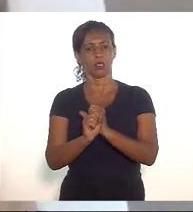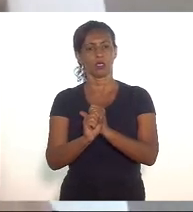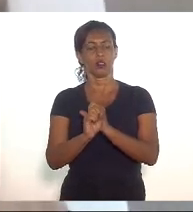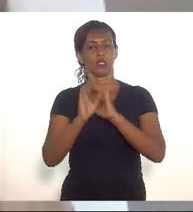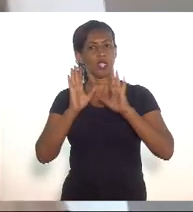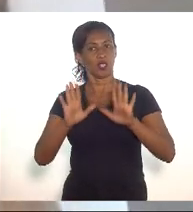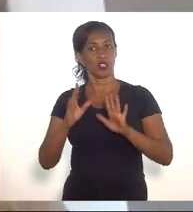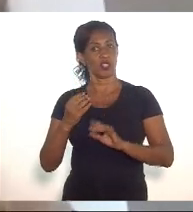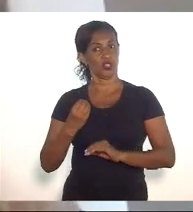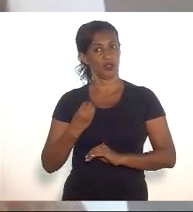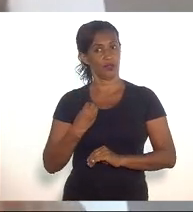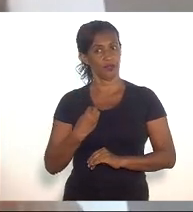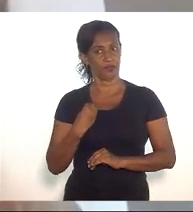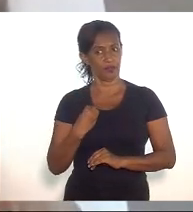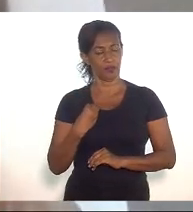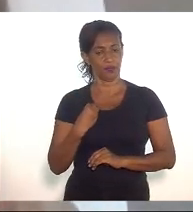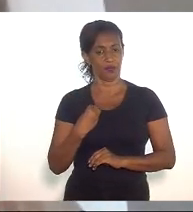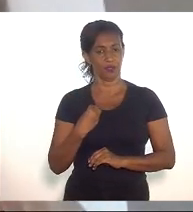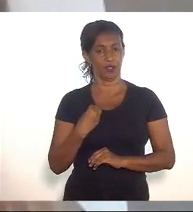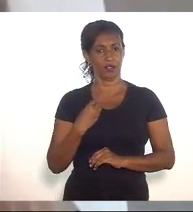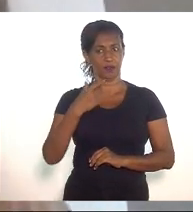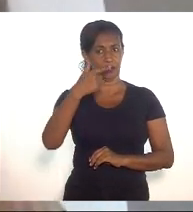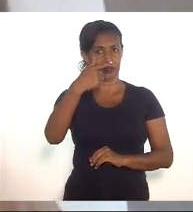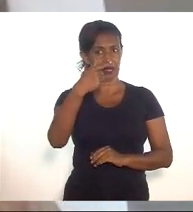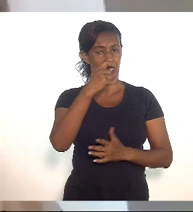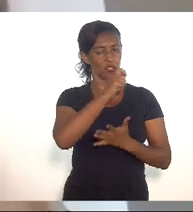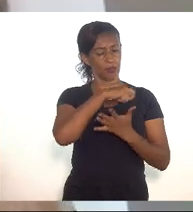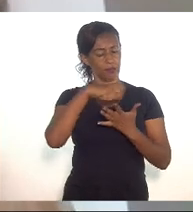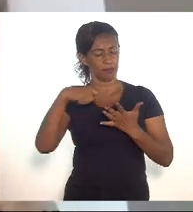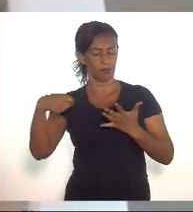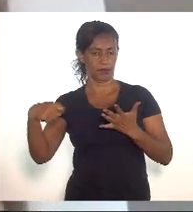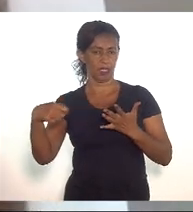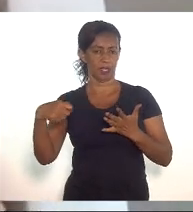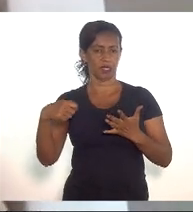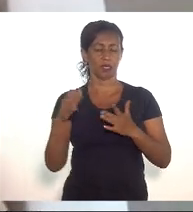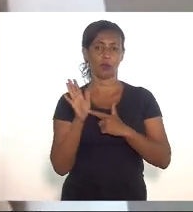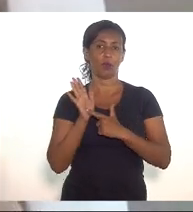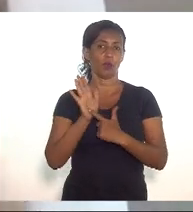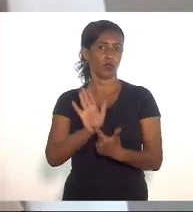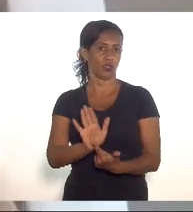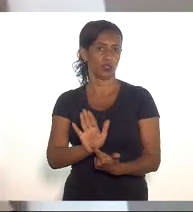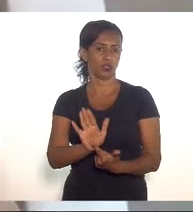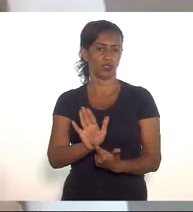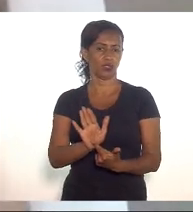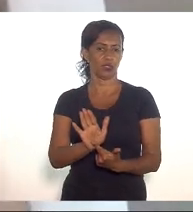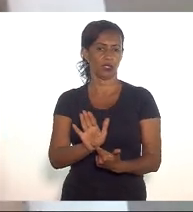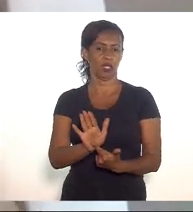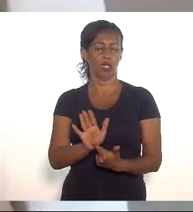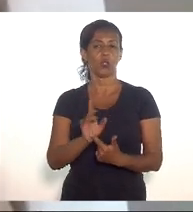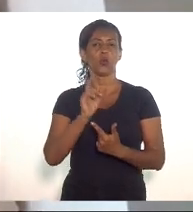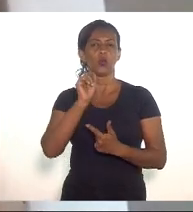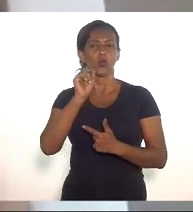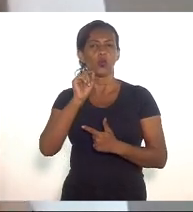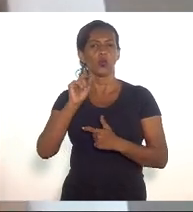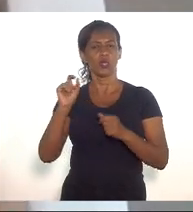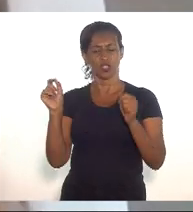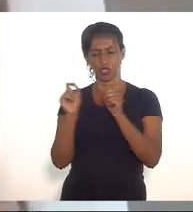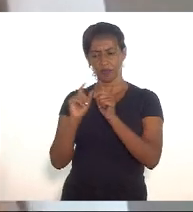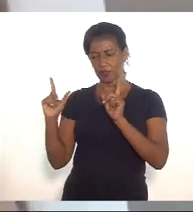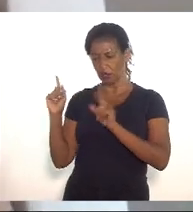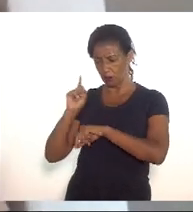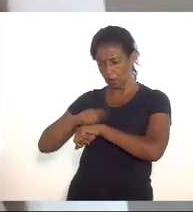gente recebeu nos últimos 7 meses, mostrei o que a gente está fazendo no curto